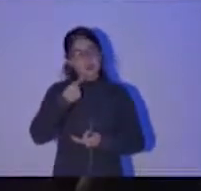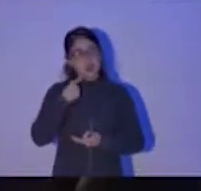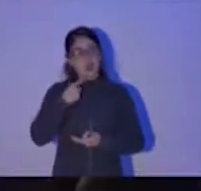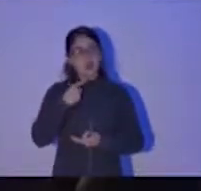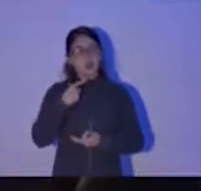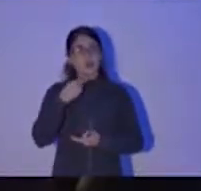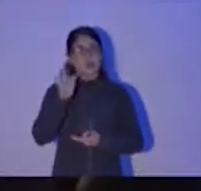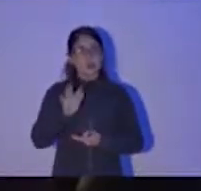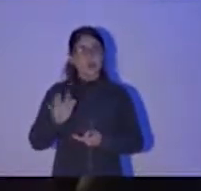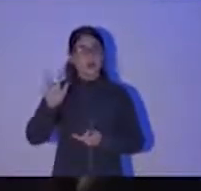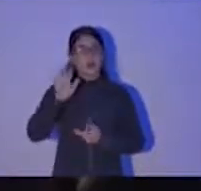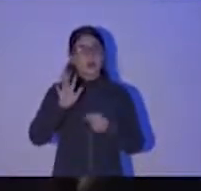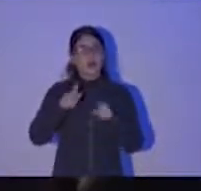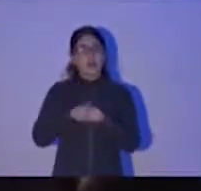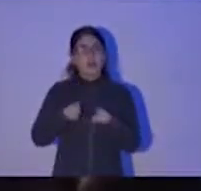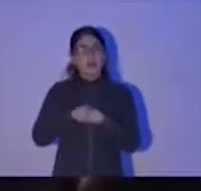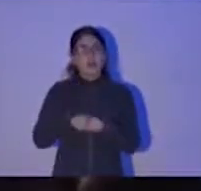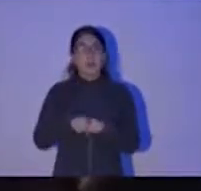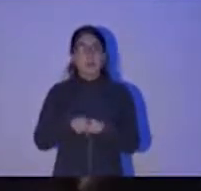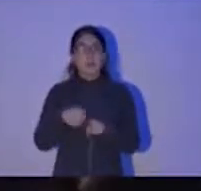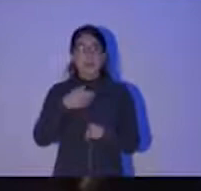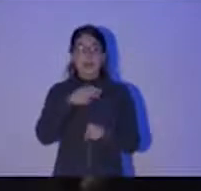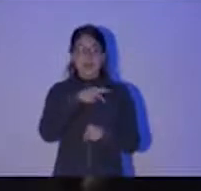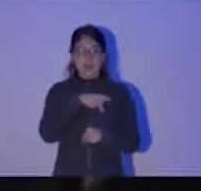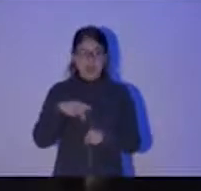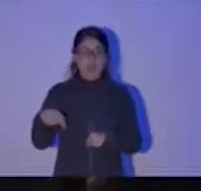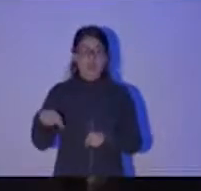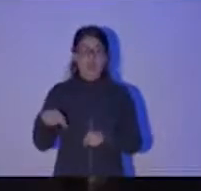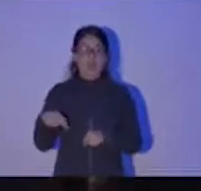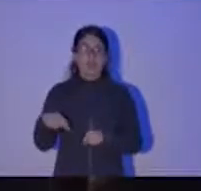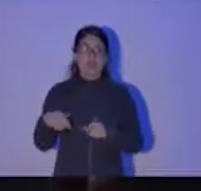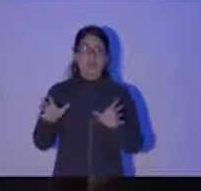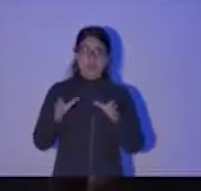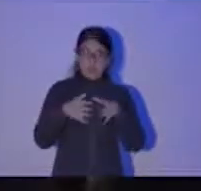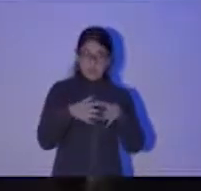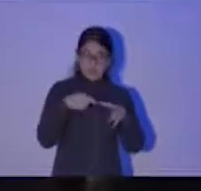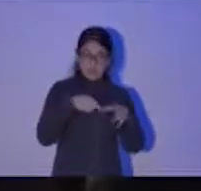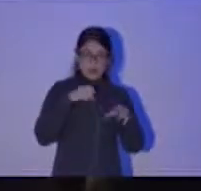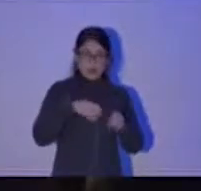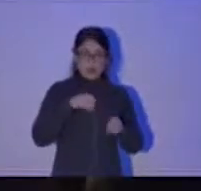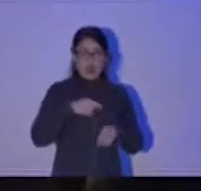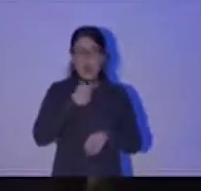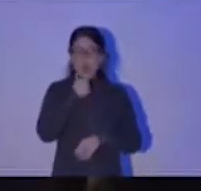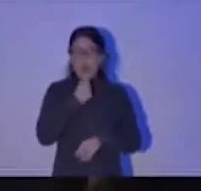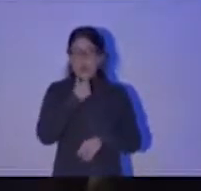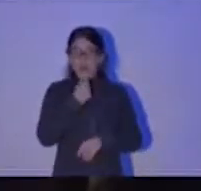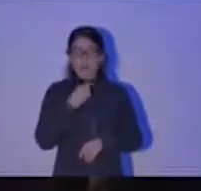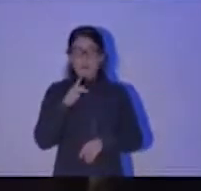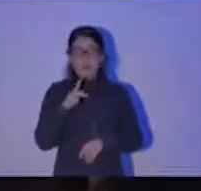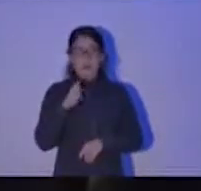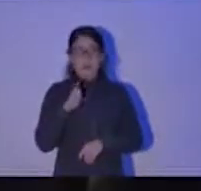da Comissão de Educação da Câmara dos Deputados, Pedro Luiz. Bom dia.